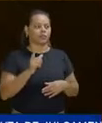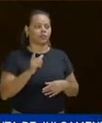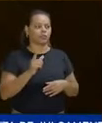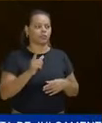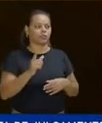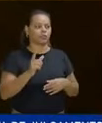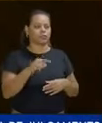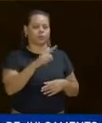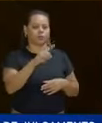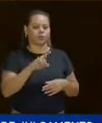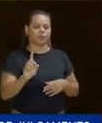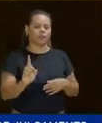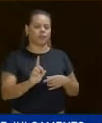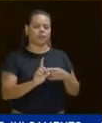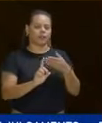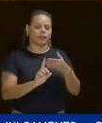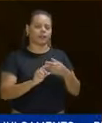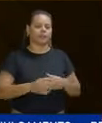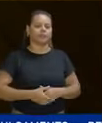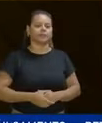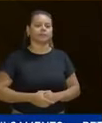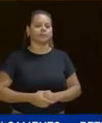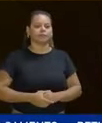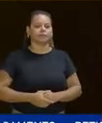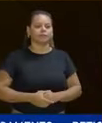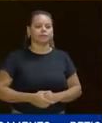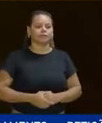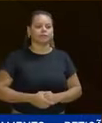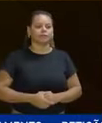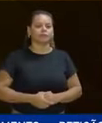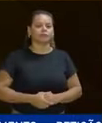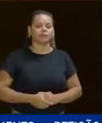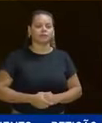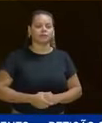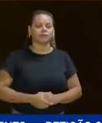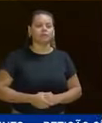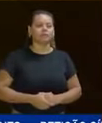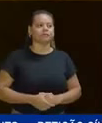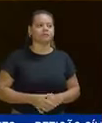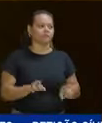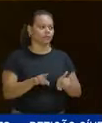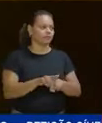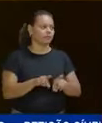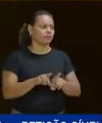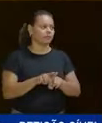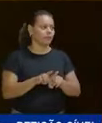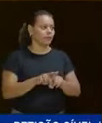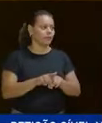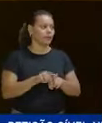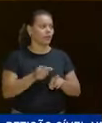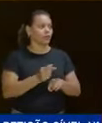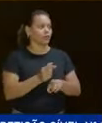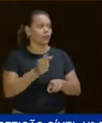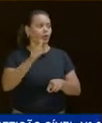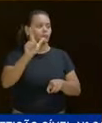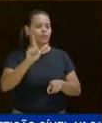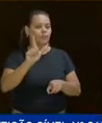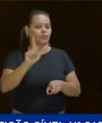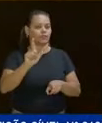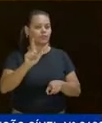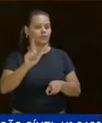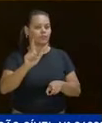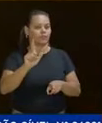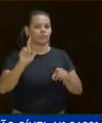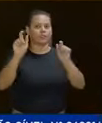E outra coisa, voltando a rememorar, o titular da